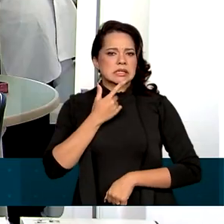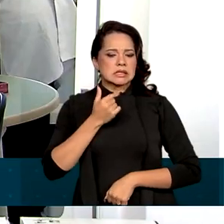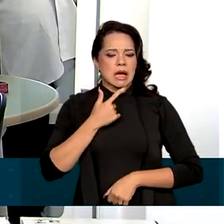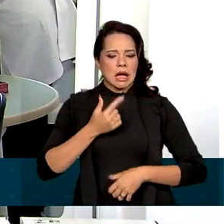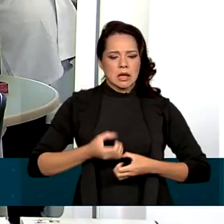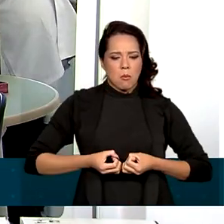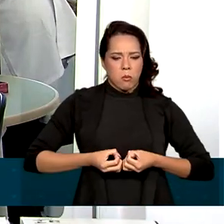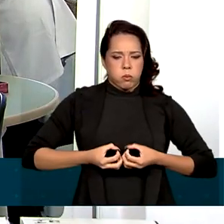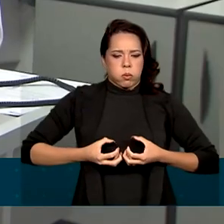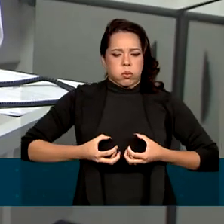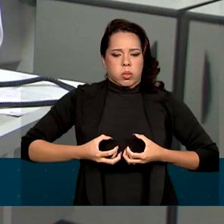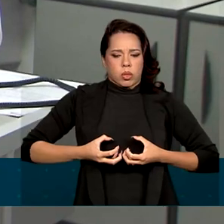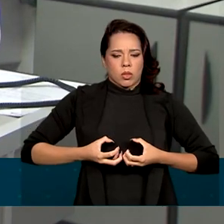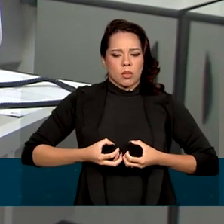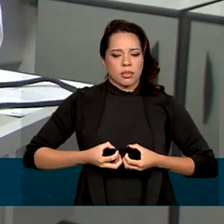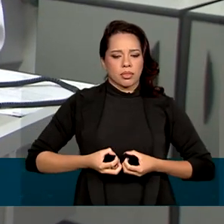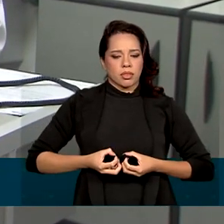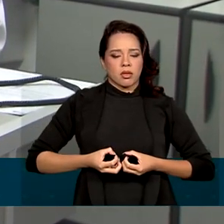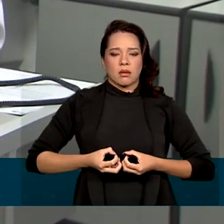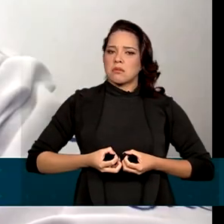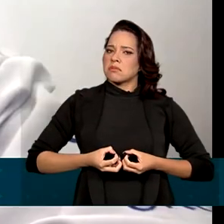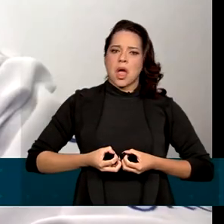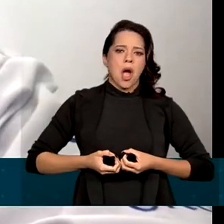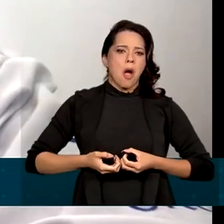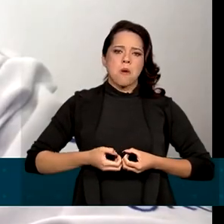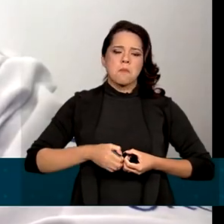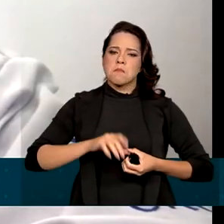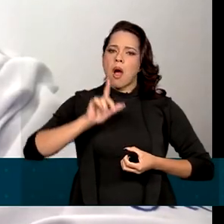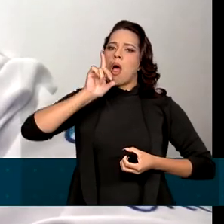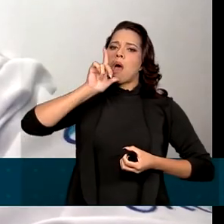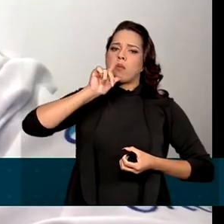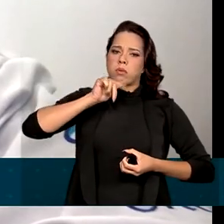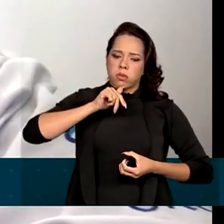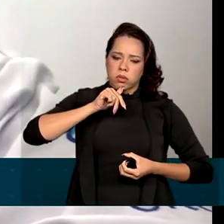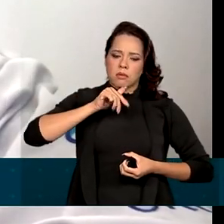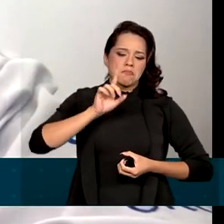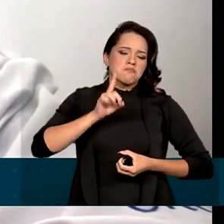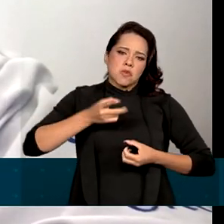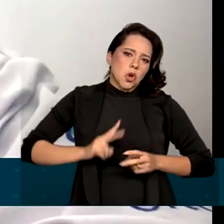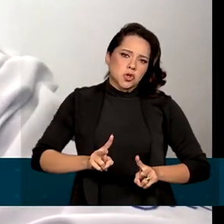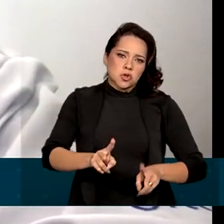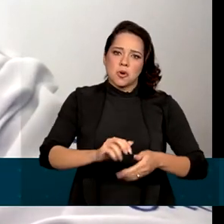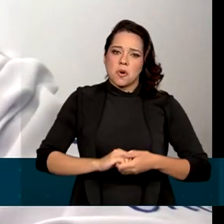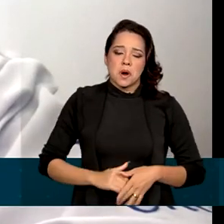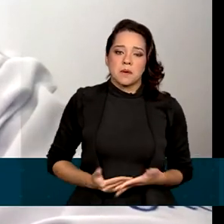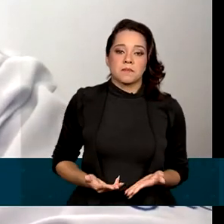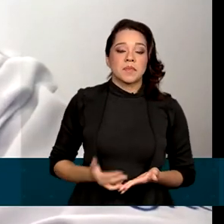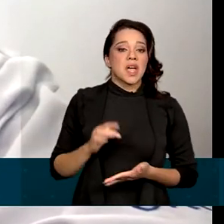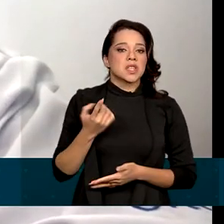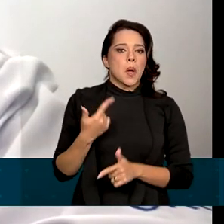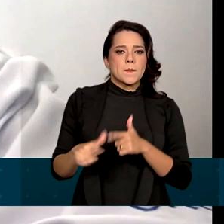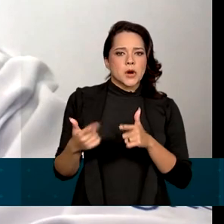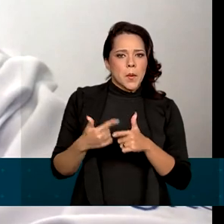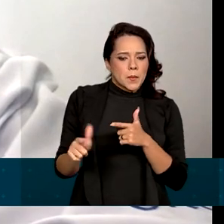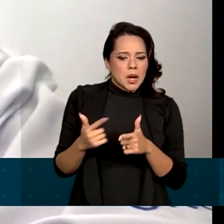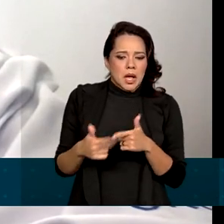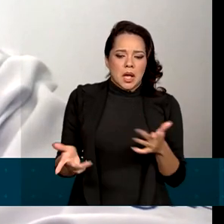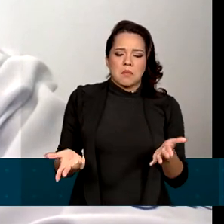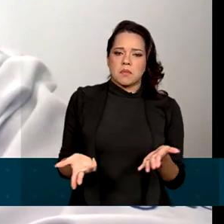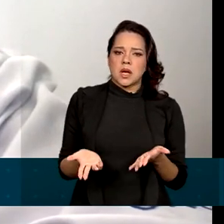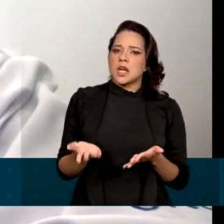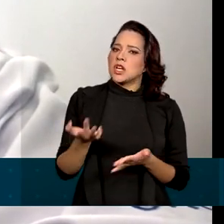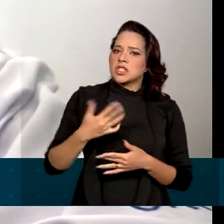testículo e portanto não causa impotência Não tem qualquer repercussão na funcionalidade